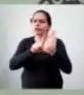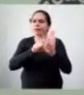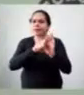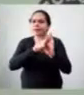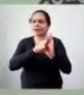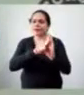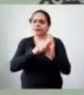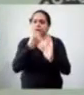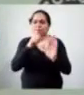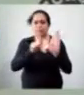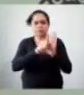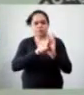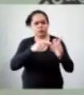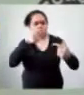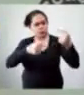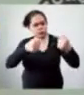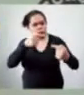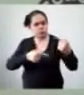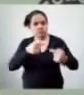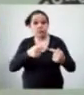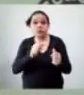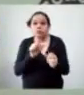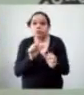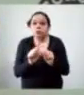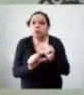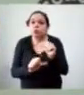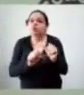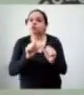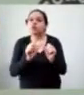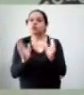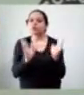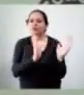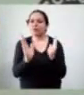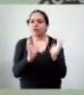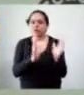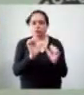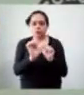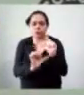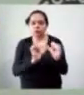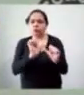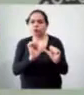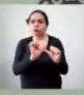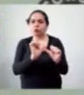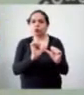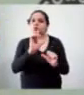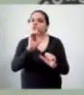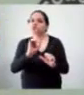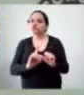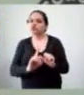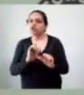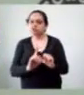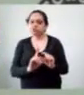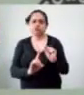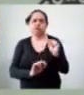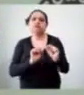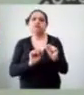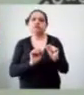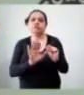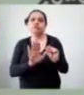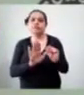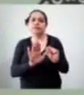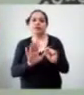prática e houve uma discussão que modificou temporariamente esse direito, que era o de que